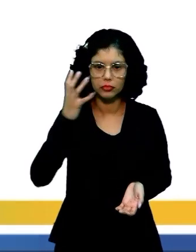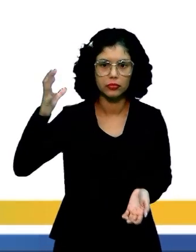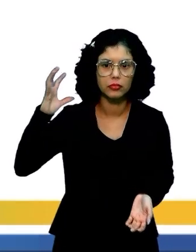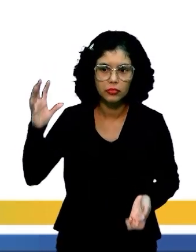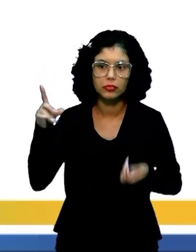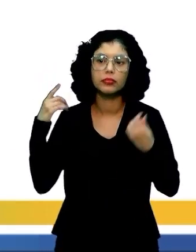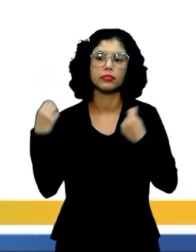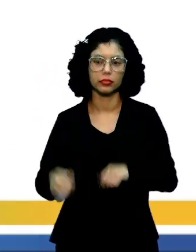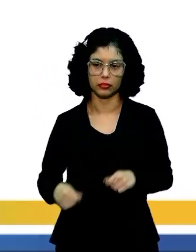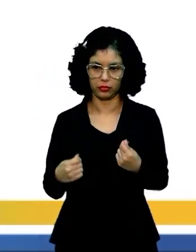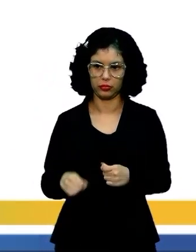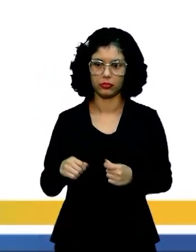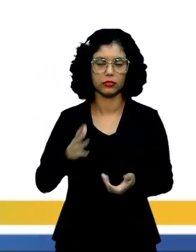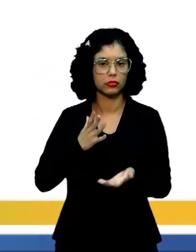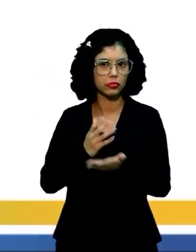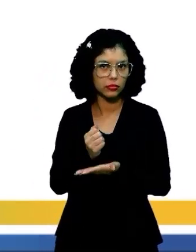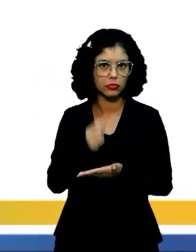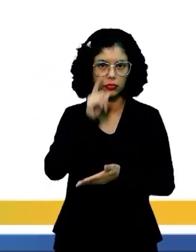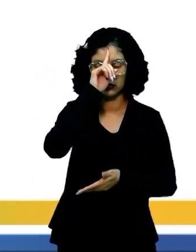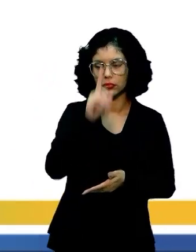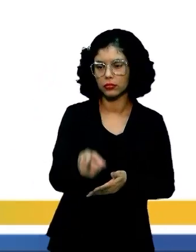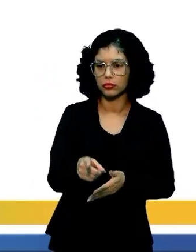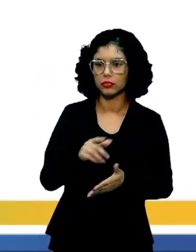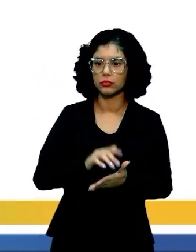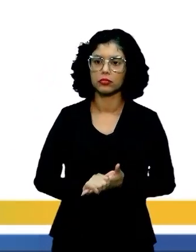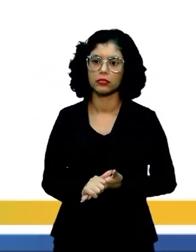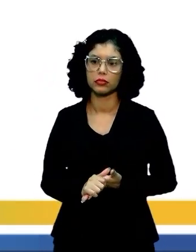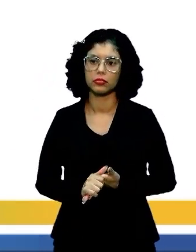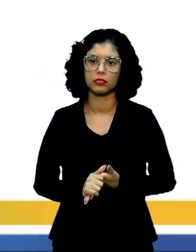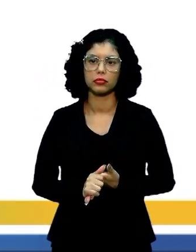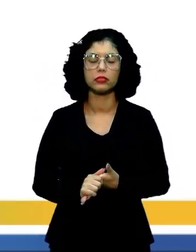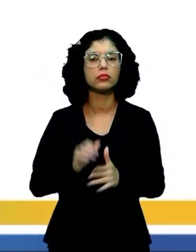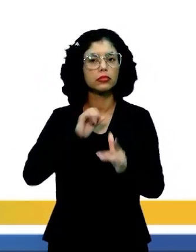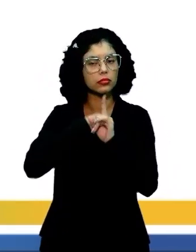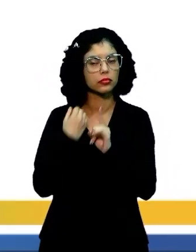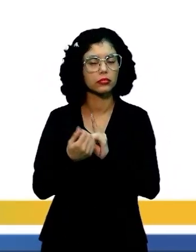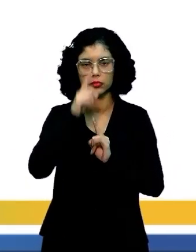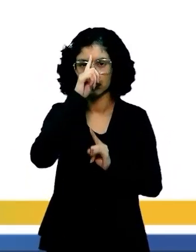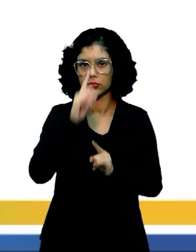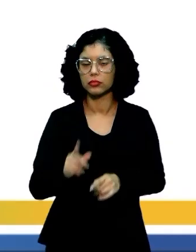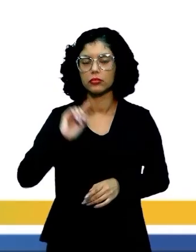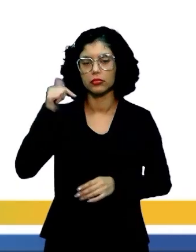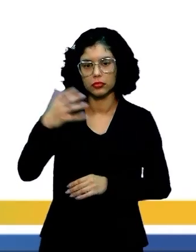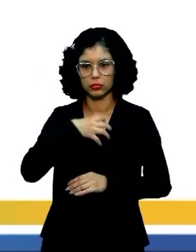é necessária para alcançar a ordem, quer dizer, a ordem social daquele momento.